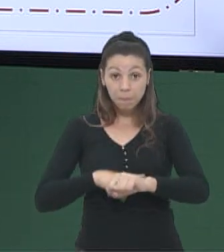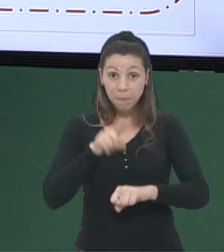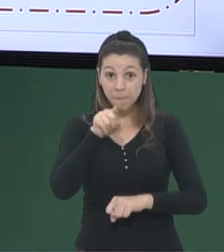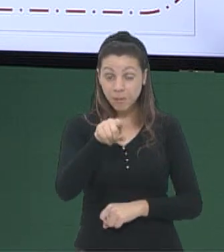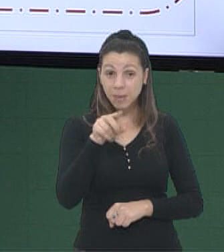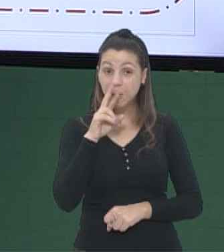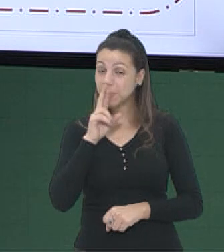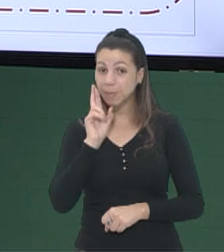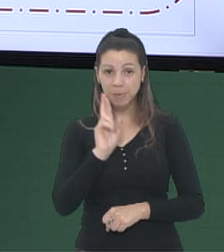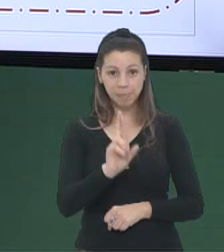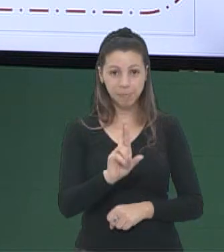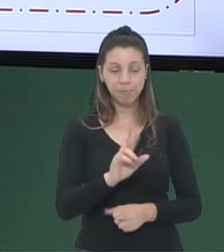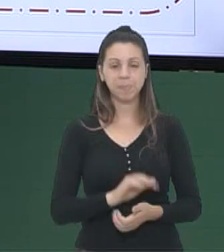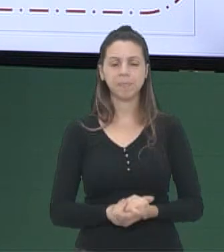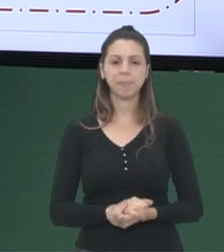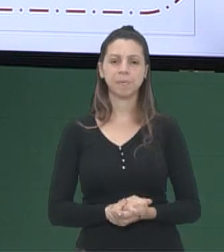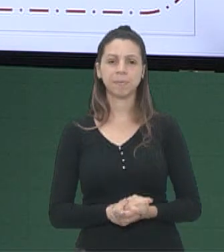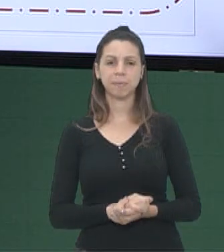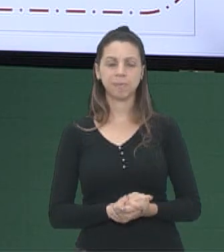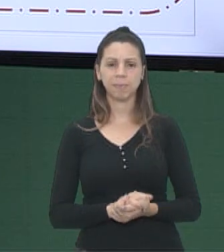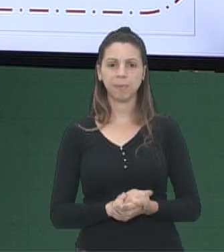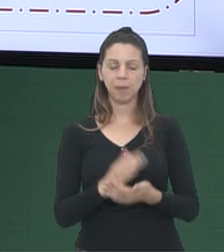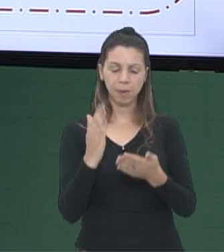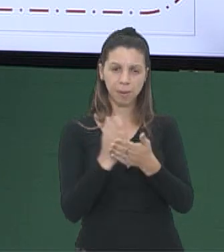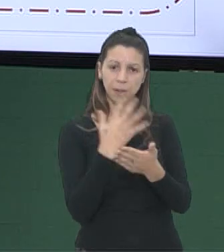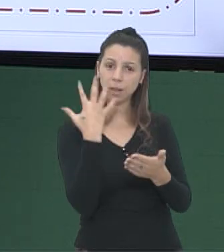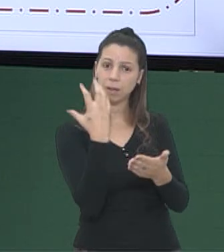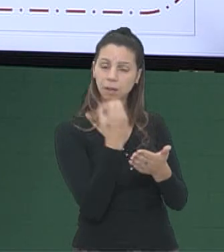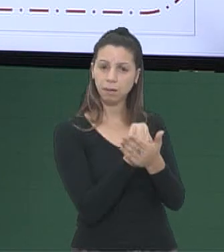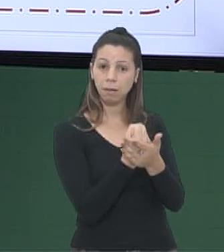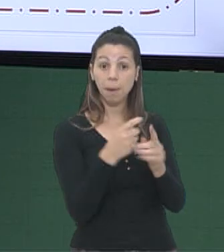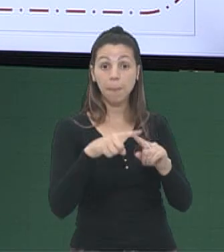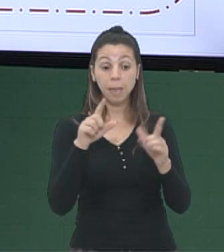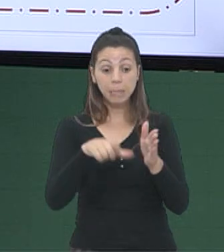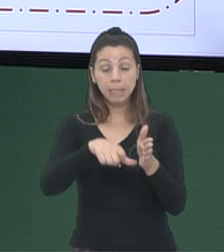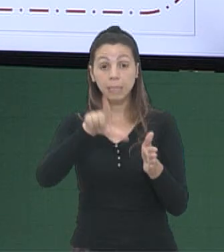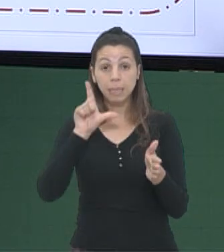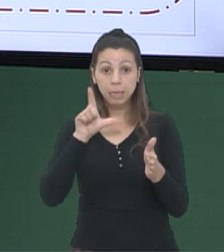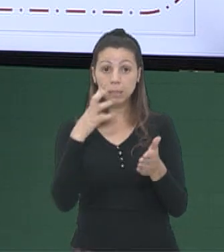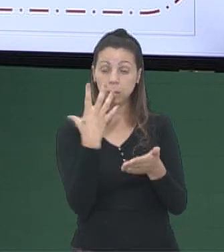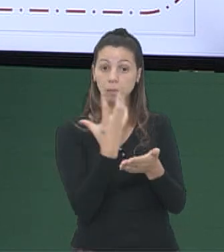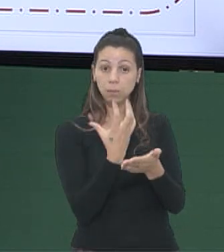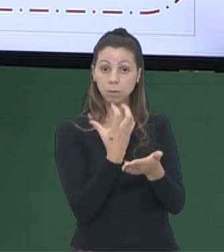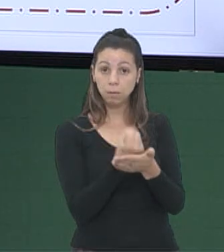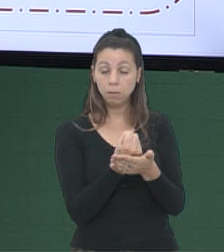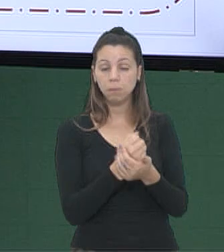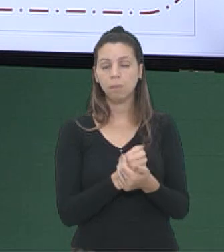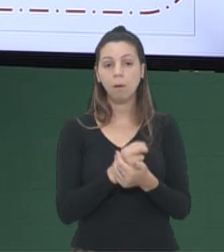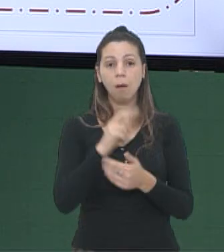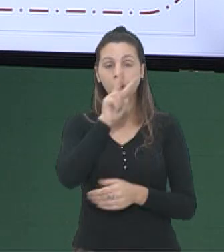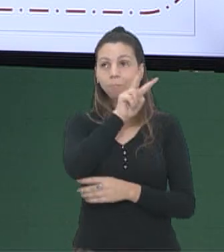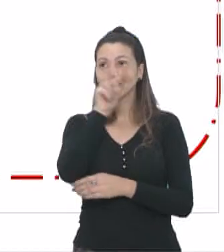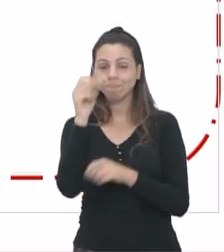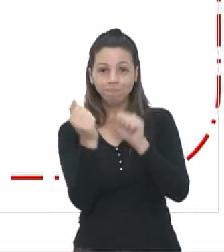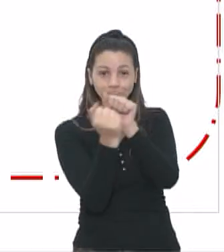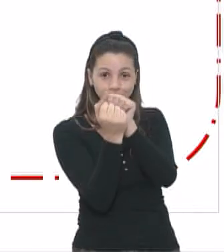você possa respondê-la. Então, pega ali e anota, mas antes de você começar a anotar, eu vou fazer a leitura dela para